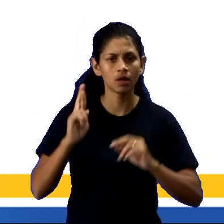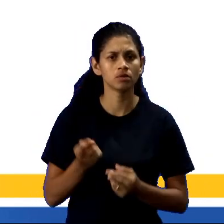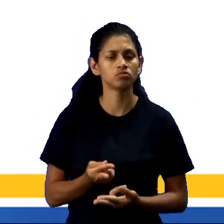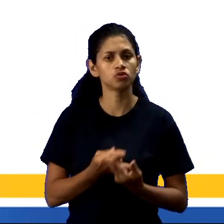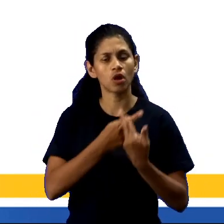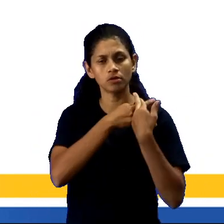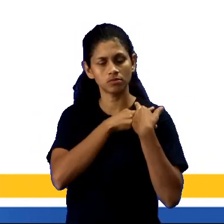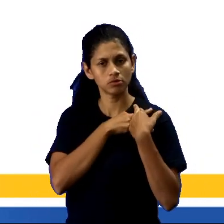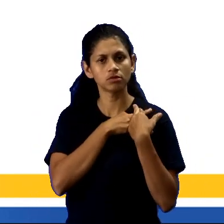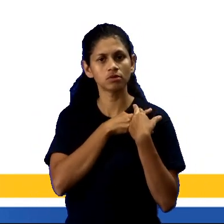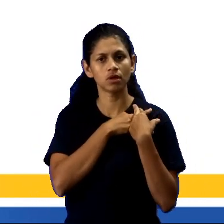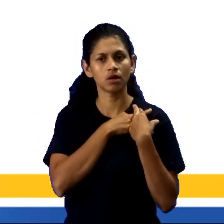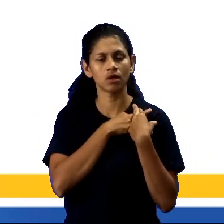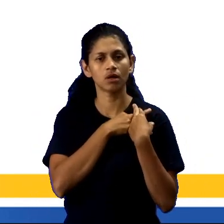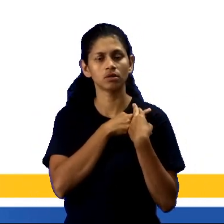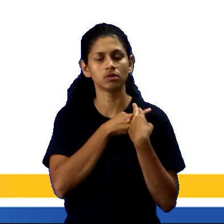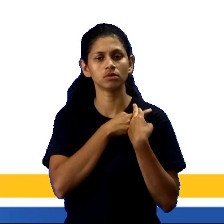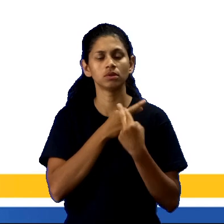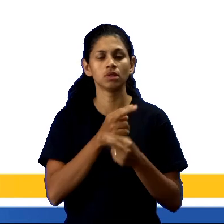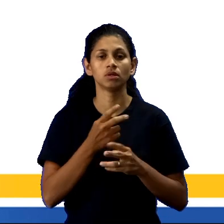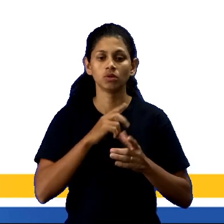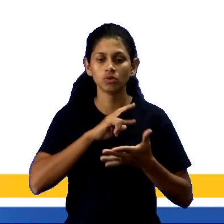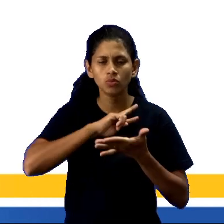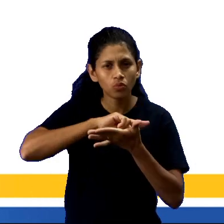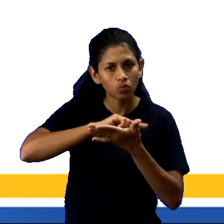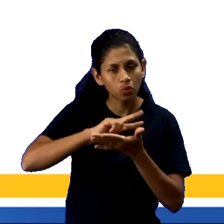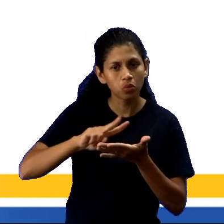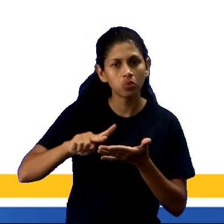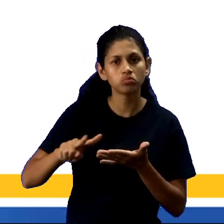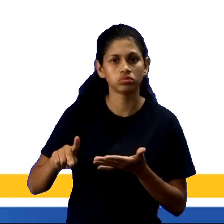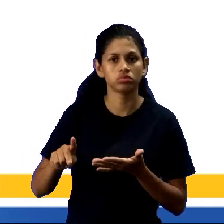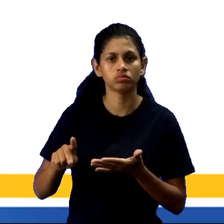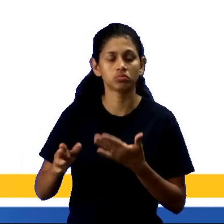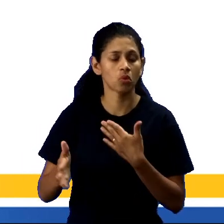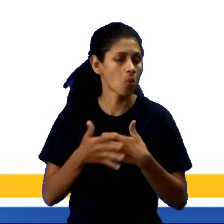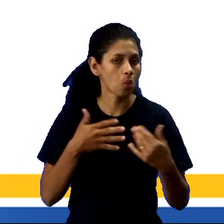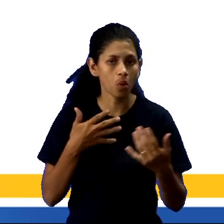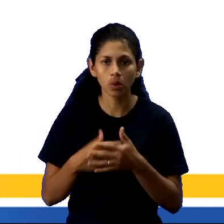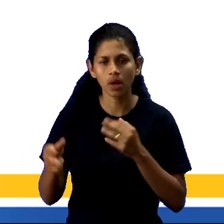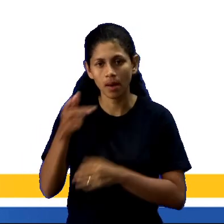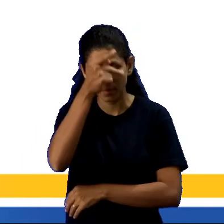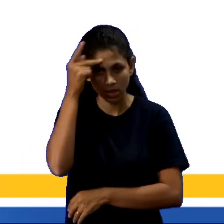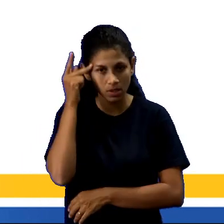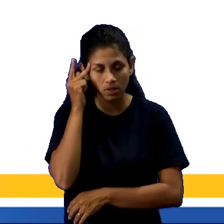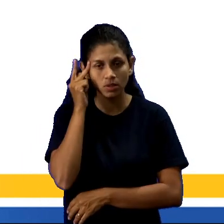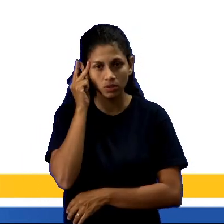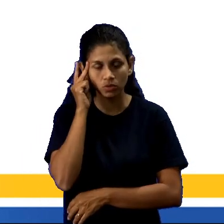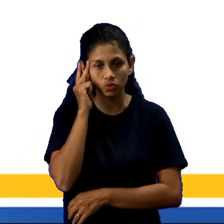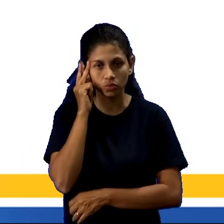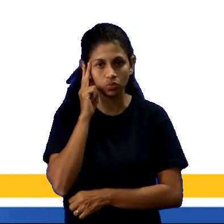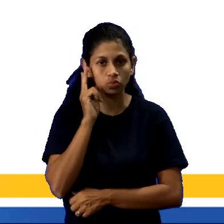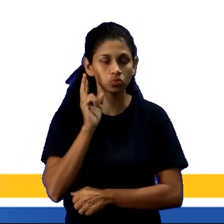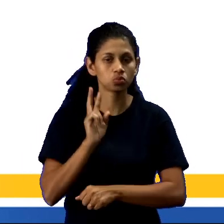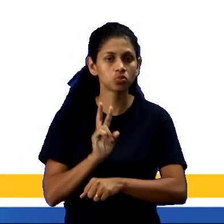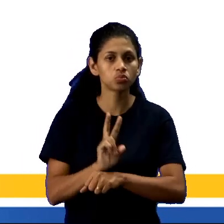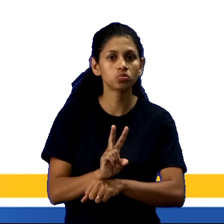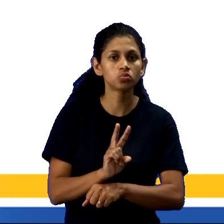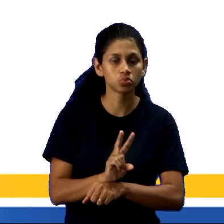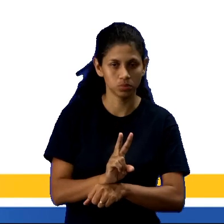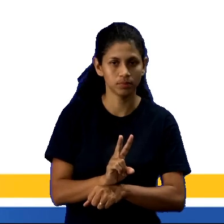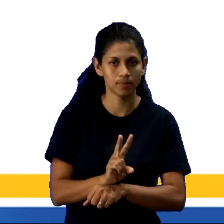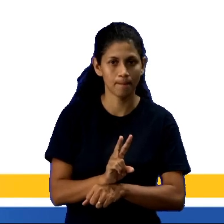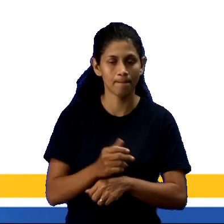públicos executores de medidas socioeducativas ou por qualquer pessoa encarregada de cuidar deles,